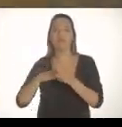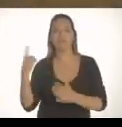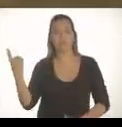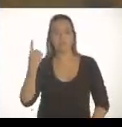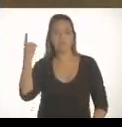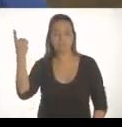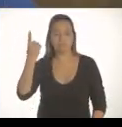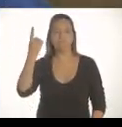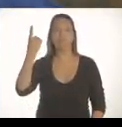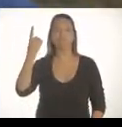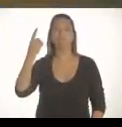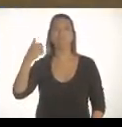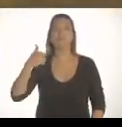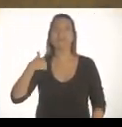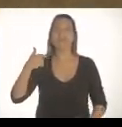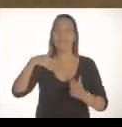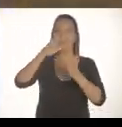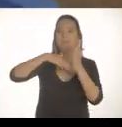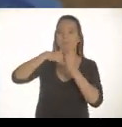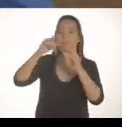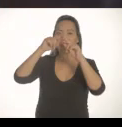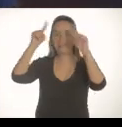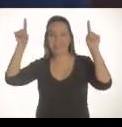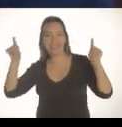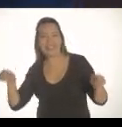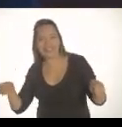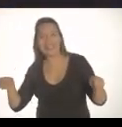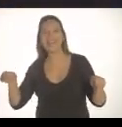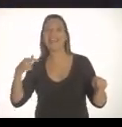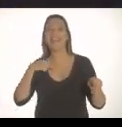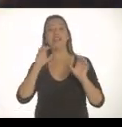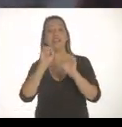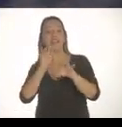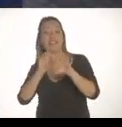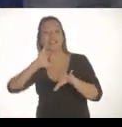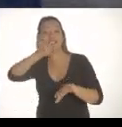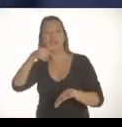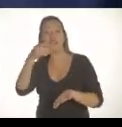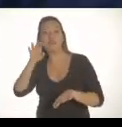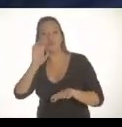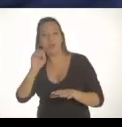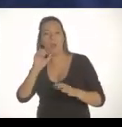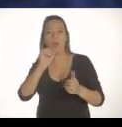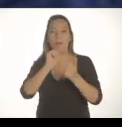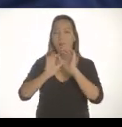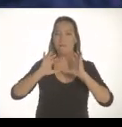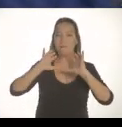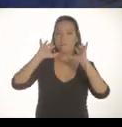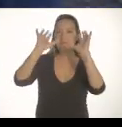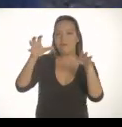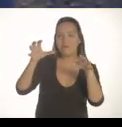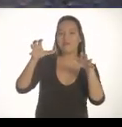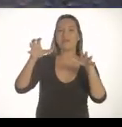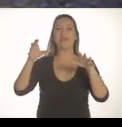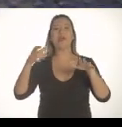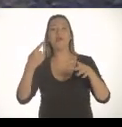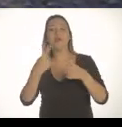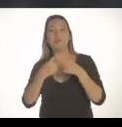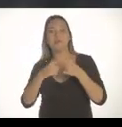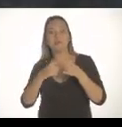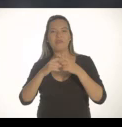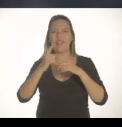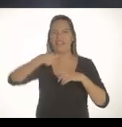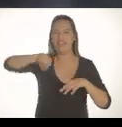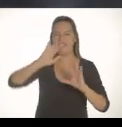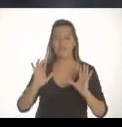anos, toda a infância, toda a juventude, até a vida adulta. Isso aqui fui eu que pintei, cara. Aqui eu fiquei ensinando o João a jogar futebol, né?